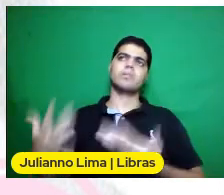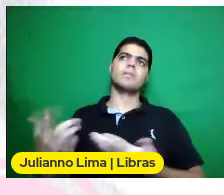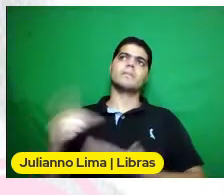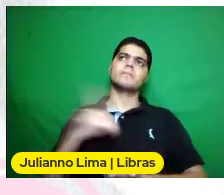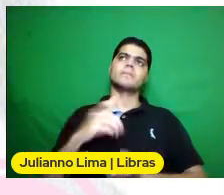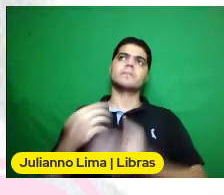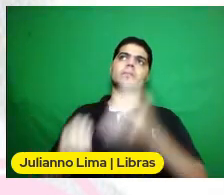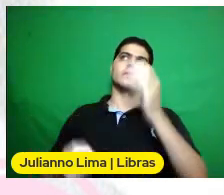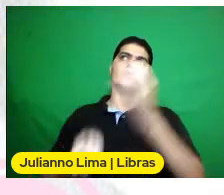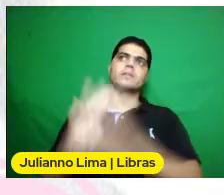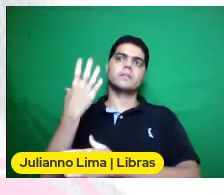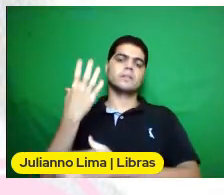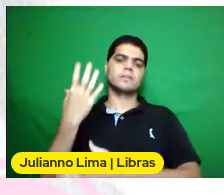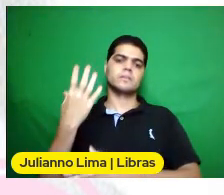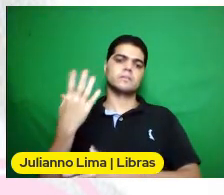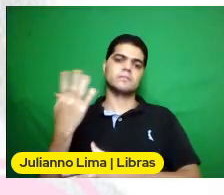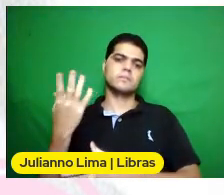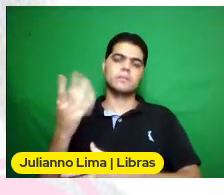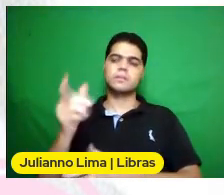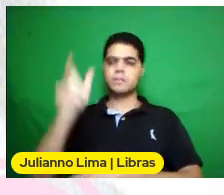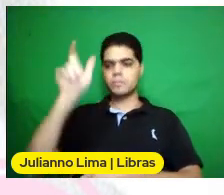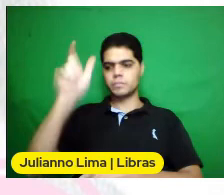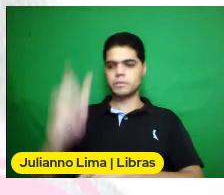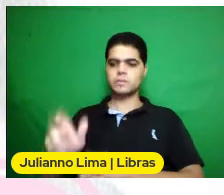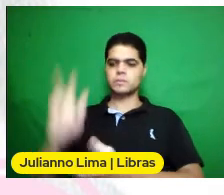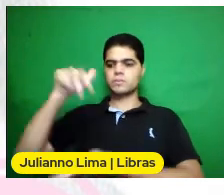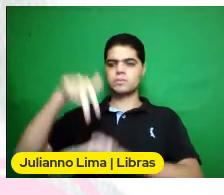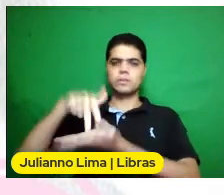criar, né, uma personagem.